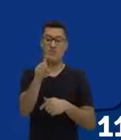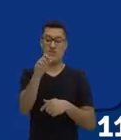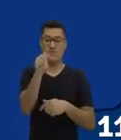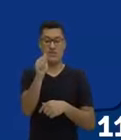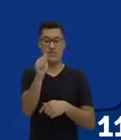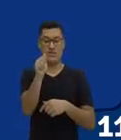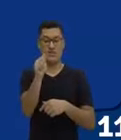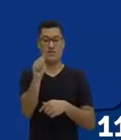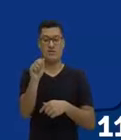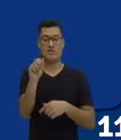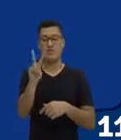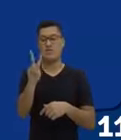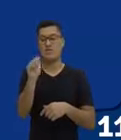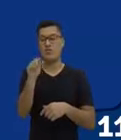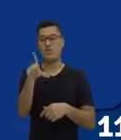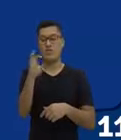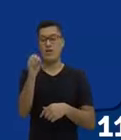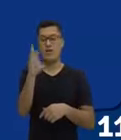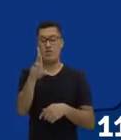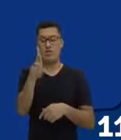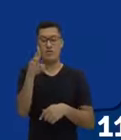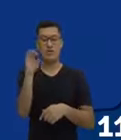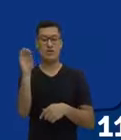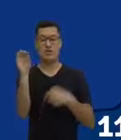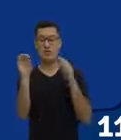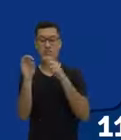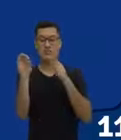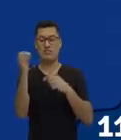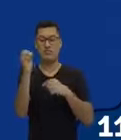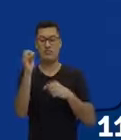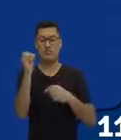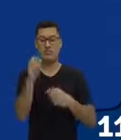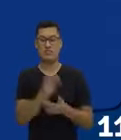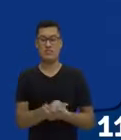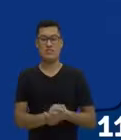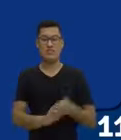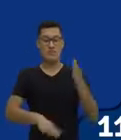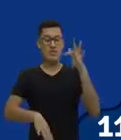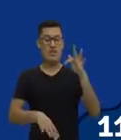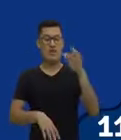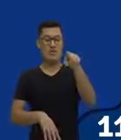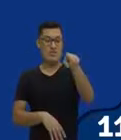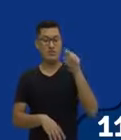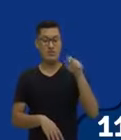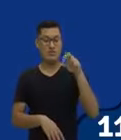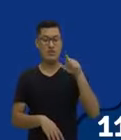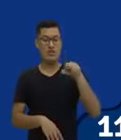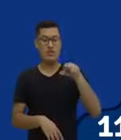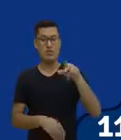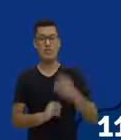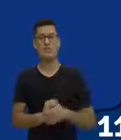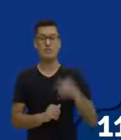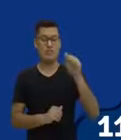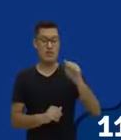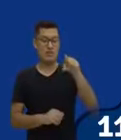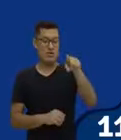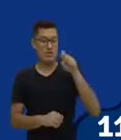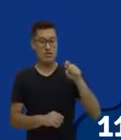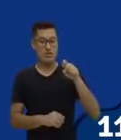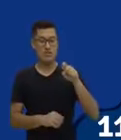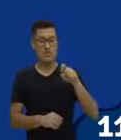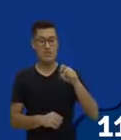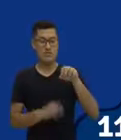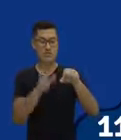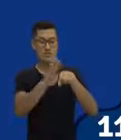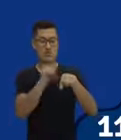na situação toda? Eu vou colocar bem aqui, ó, f de x igual a x, e eu vou chamar o